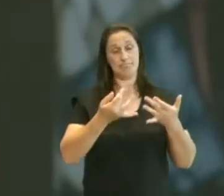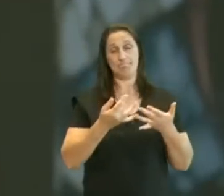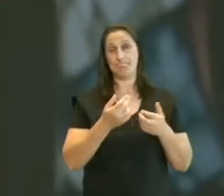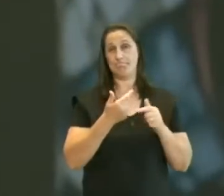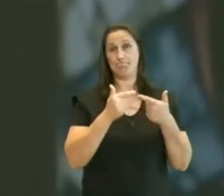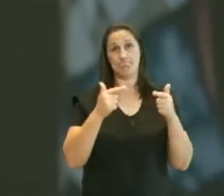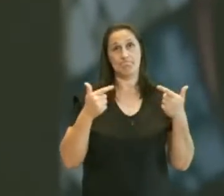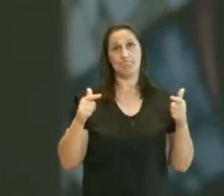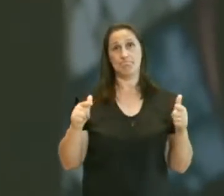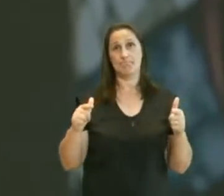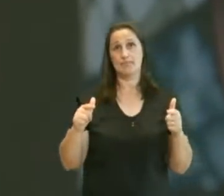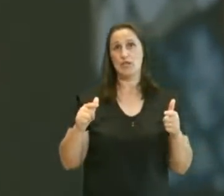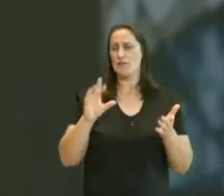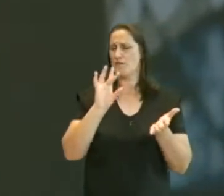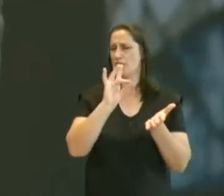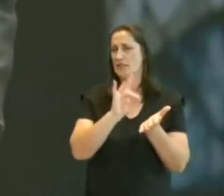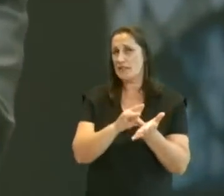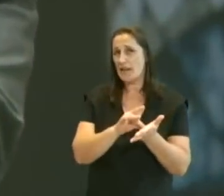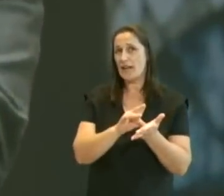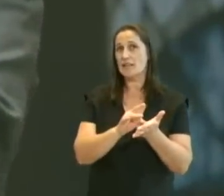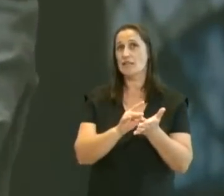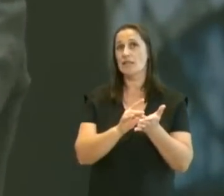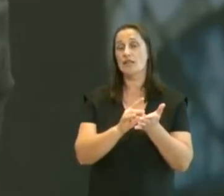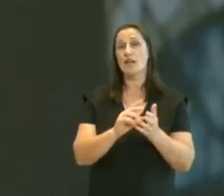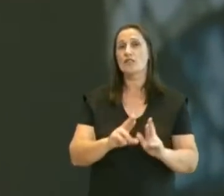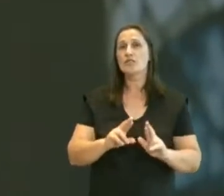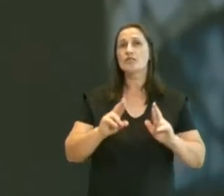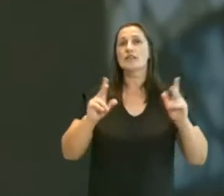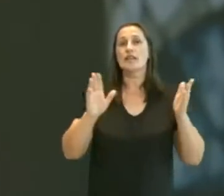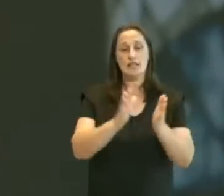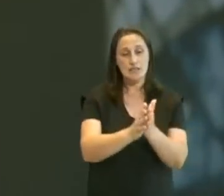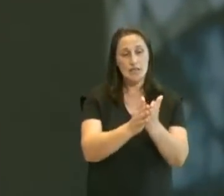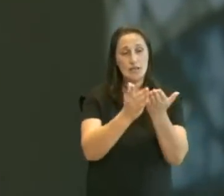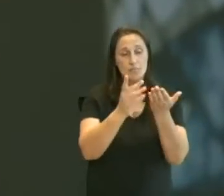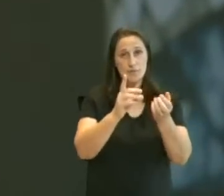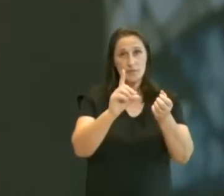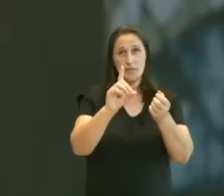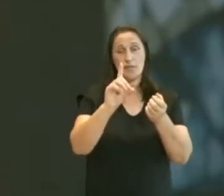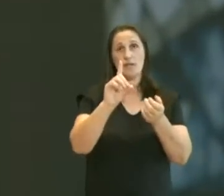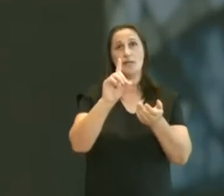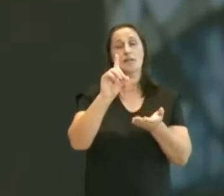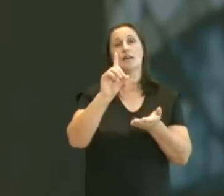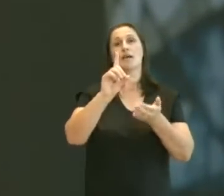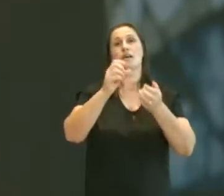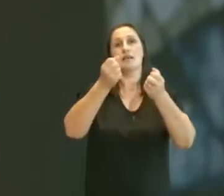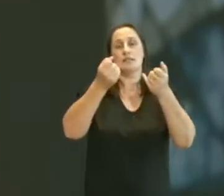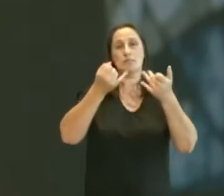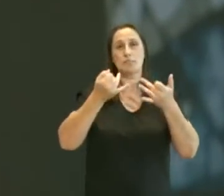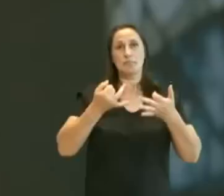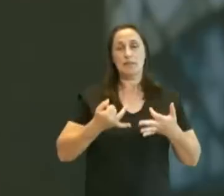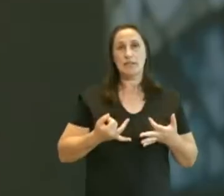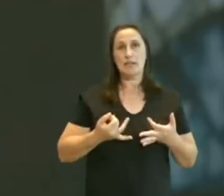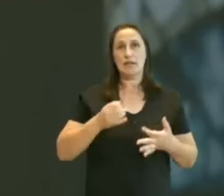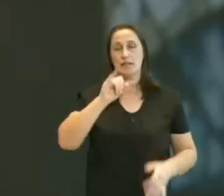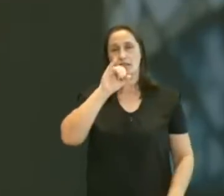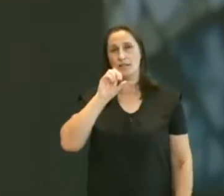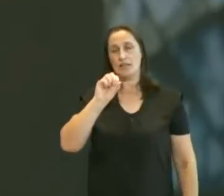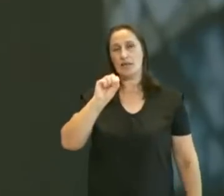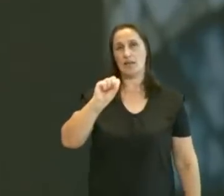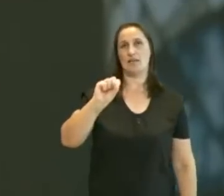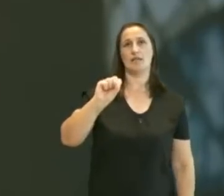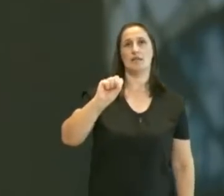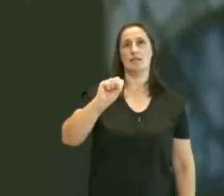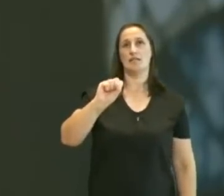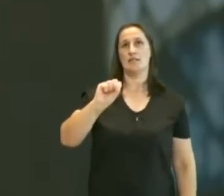o Messias, que ao contrário, a Bíblia vai dizer lá em Isaías 53, que